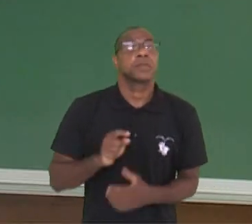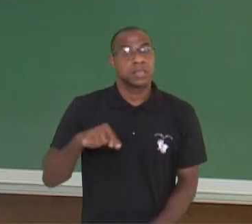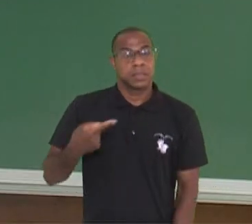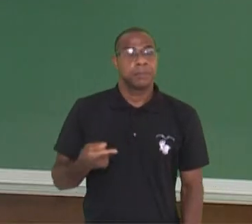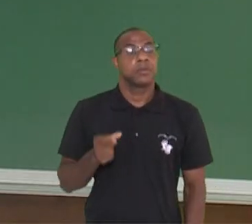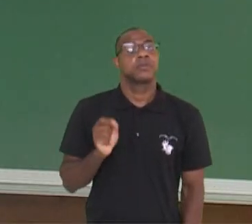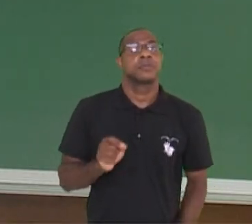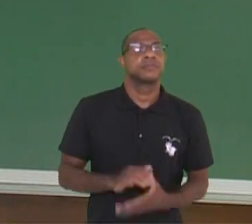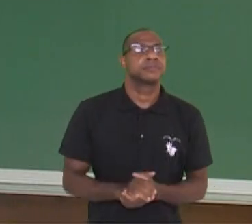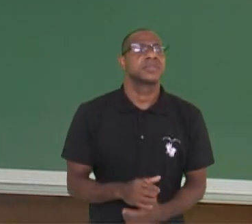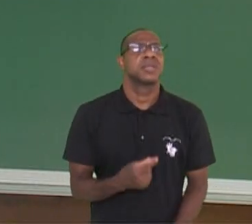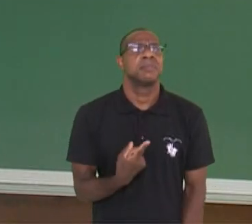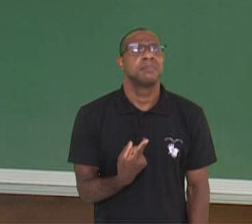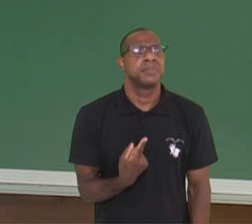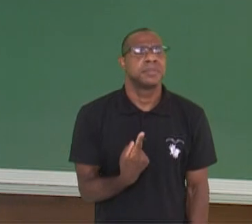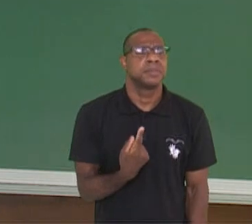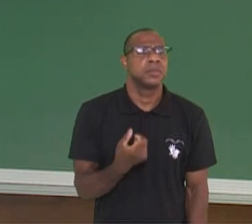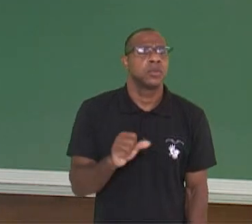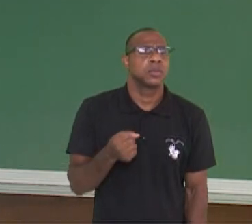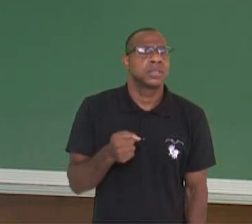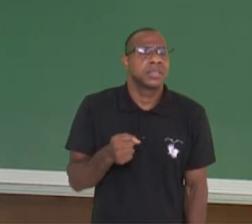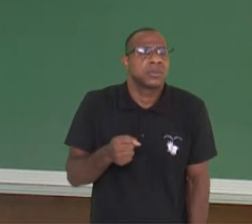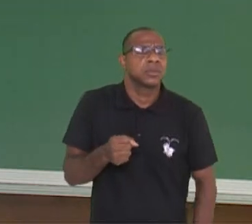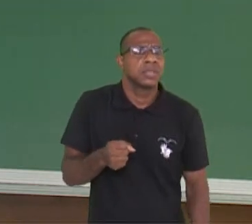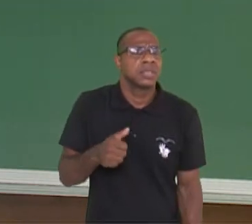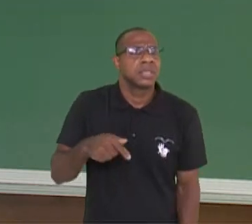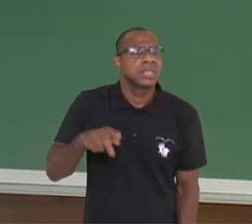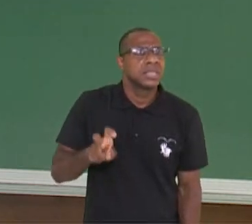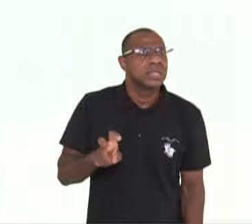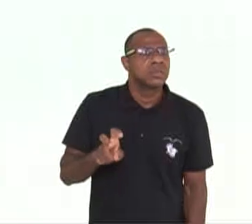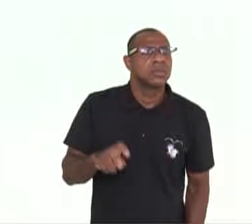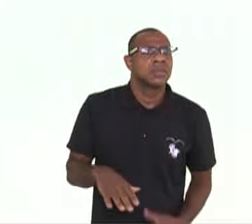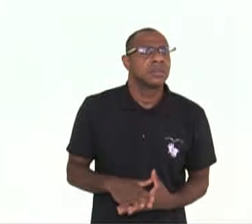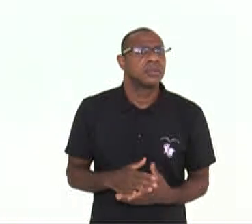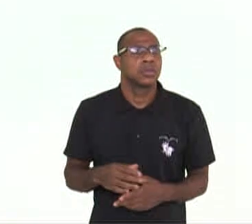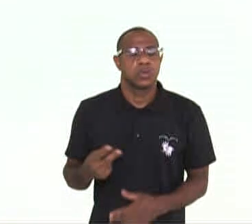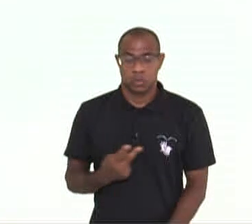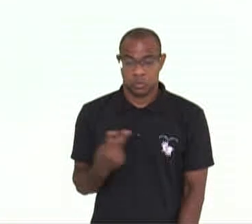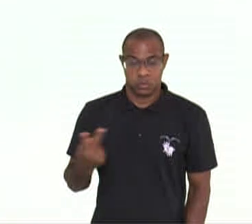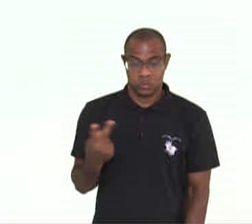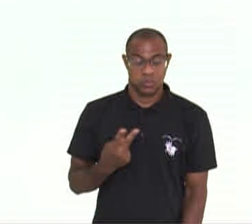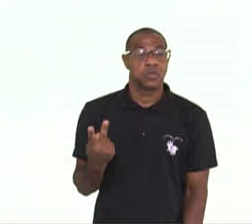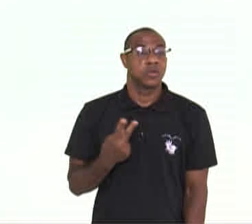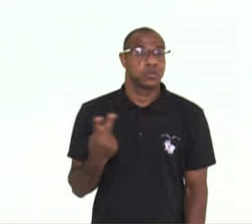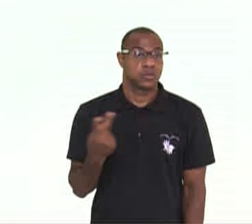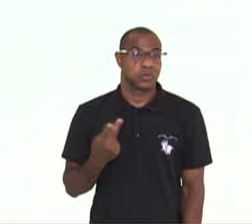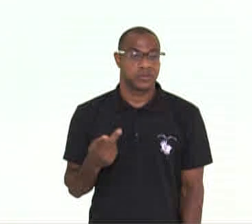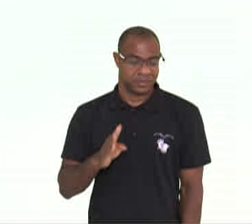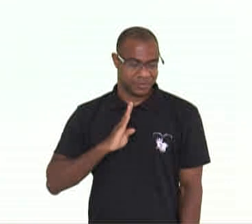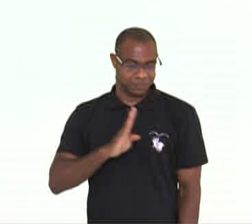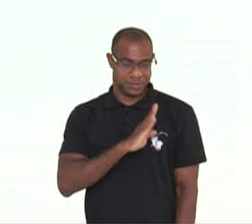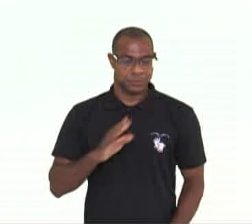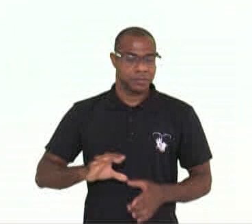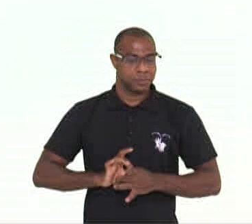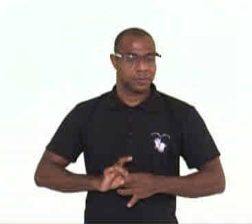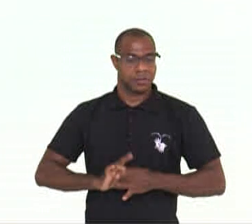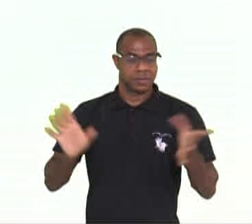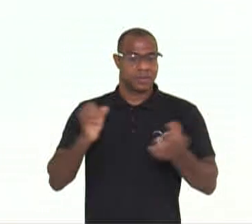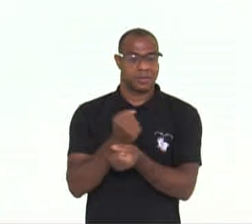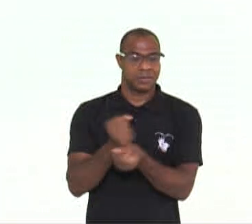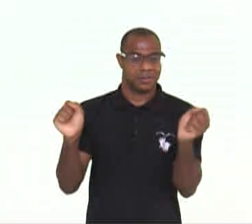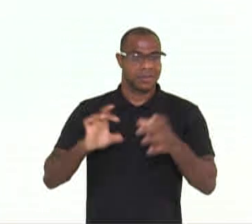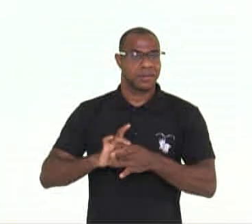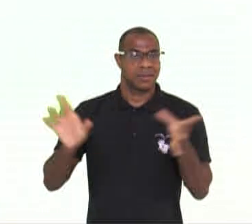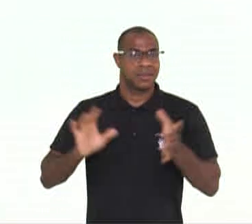Depois, você tem aqui em 1875, quando esses bispos foram libertados, uma charge mostrando exatamente isso, está do lado esquerdo da